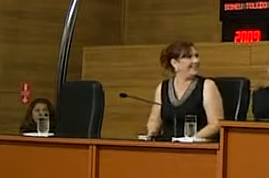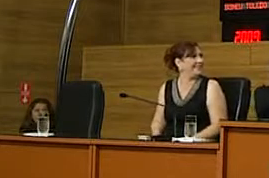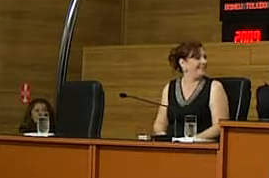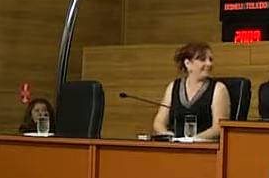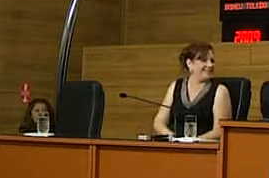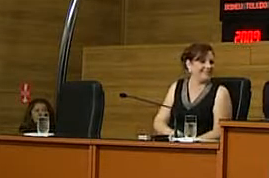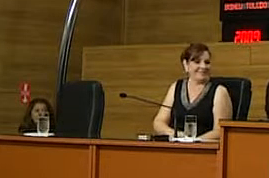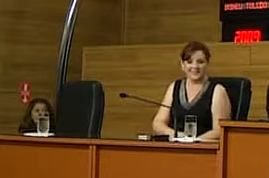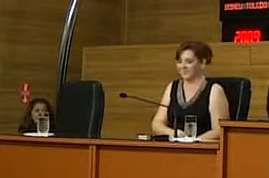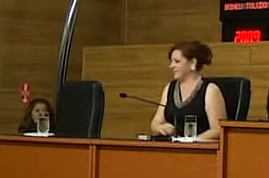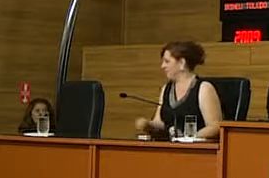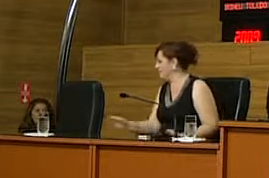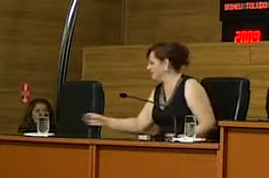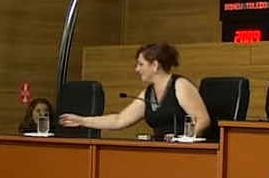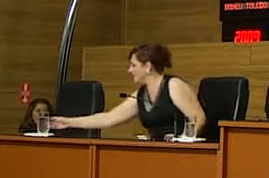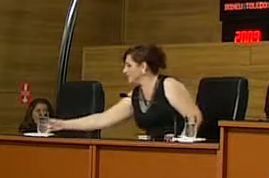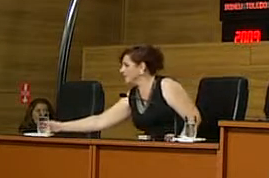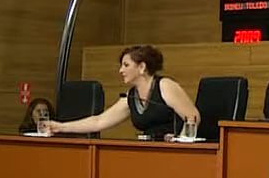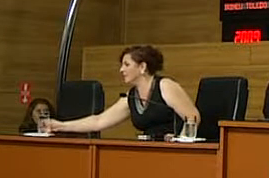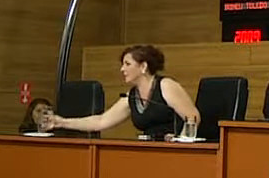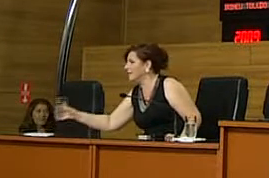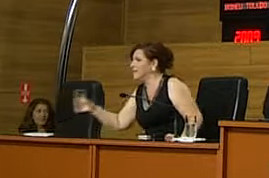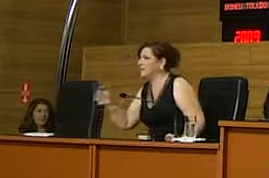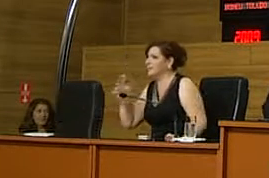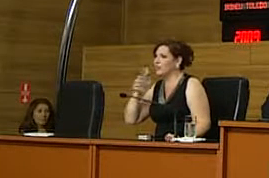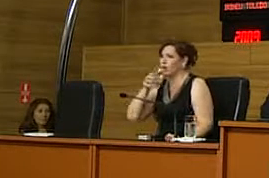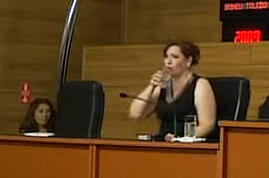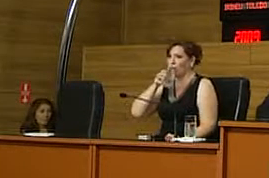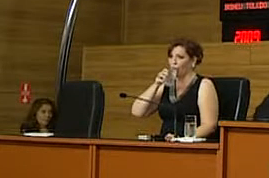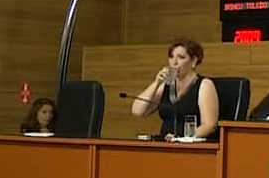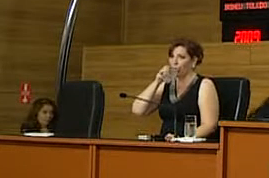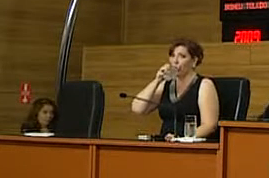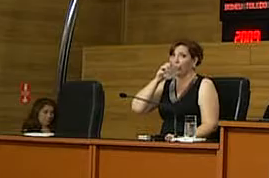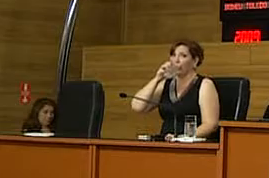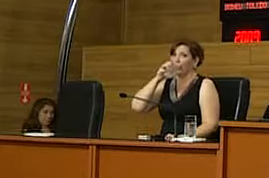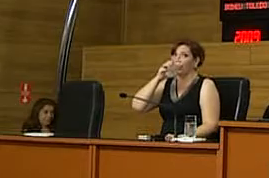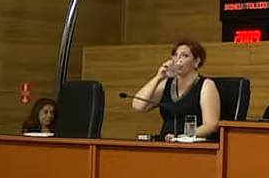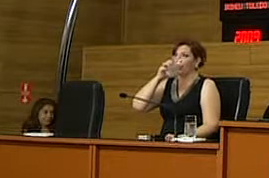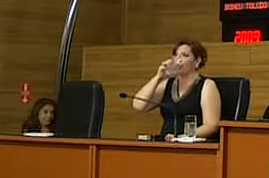E o senhor Kenji Yoshida, da Igreja Metodista Livre, Associação Luar.